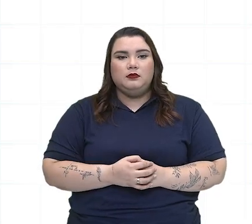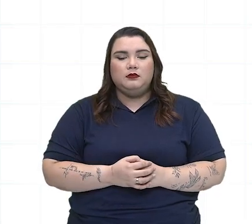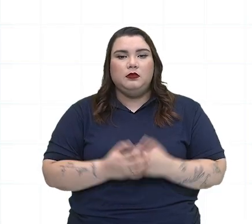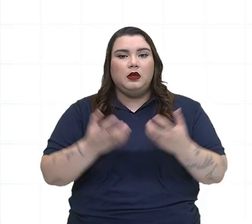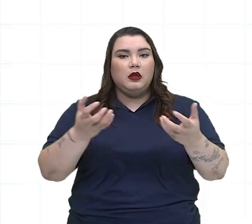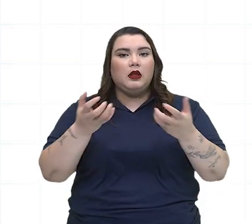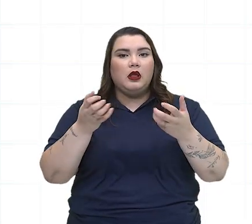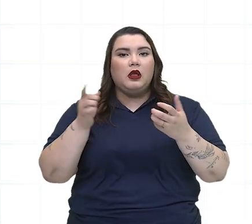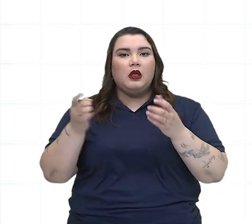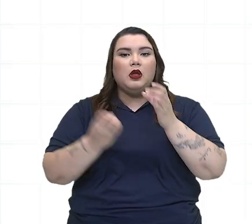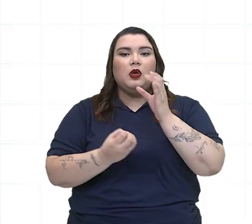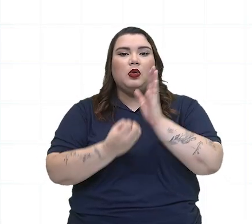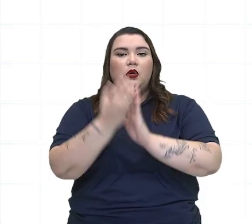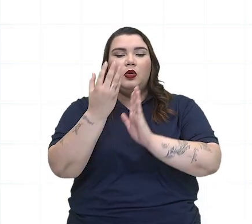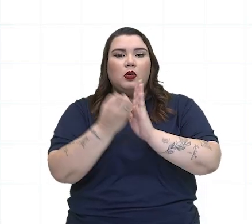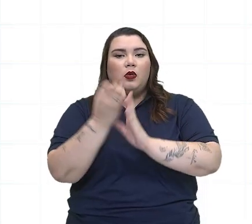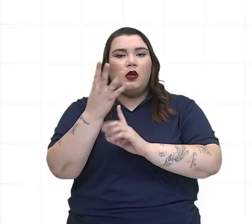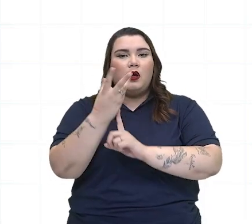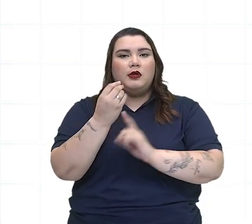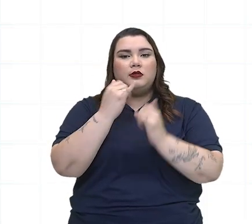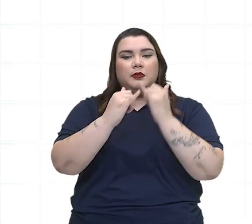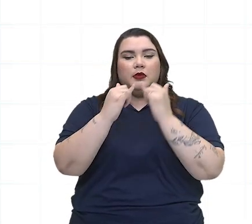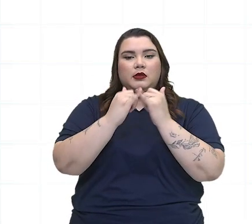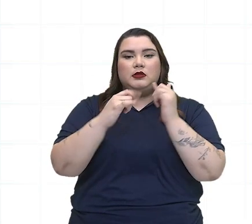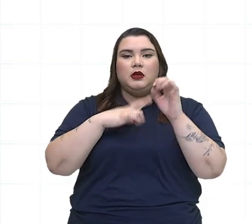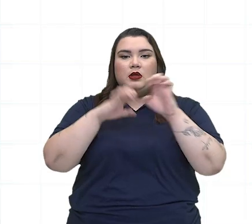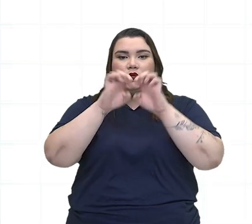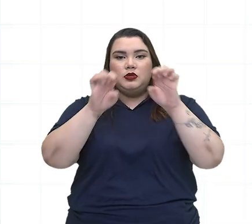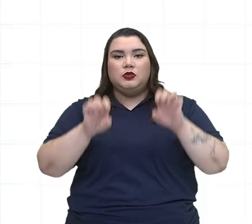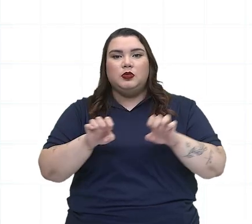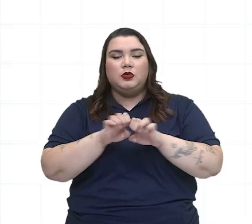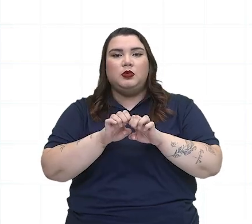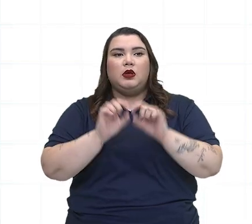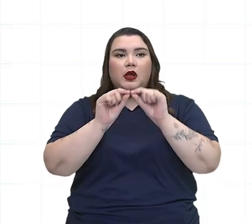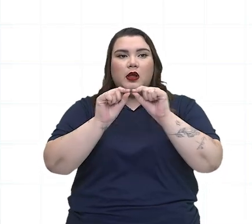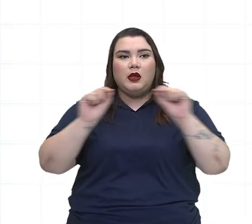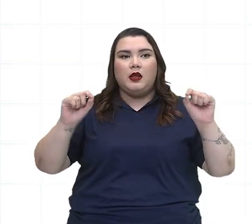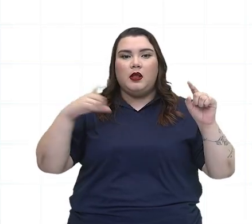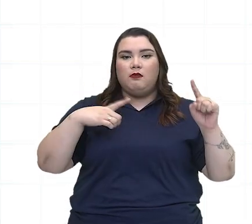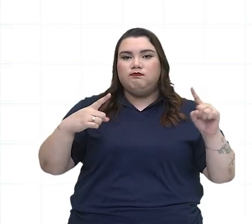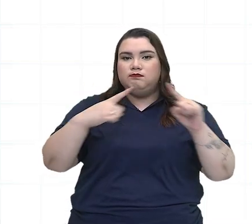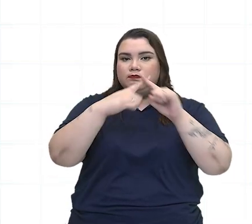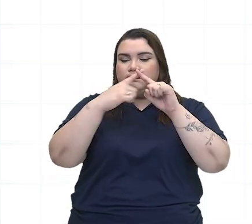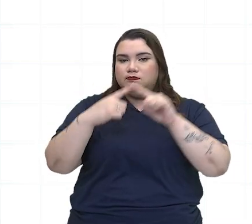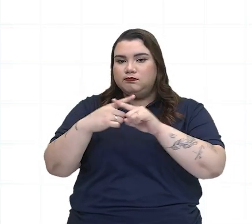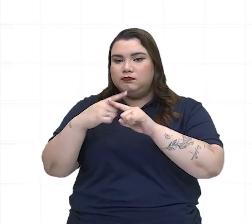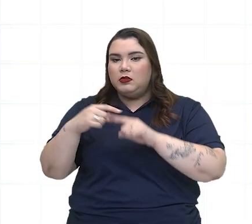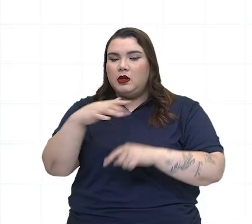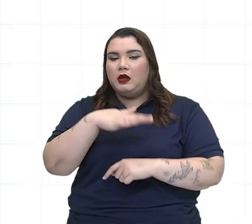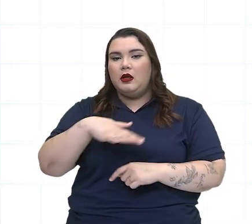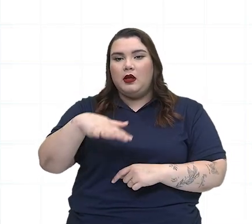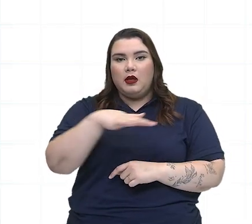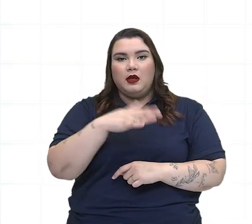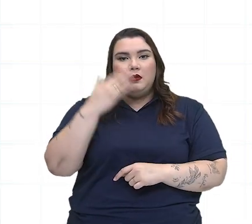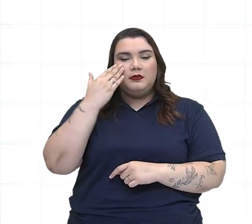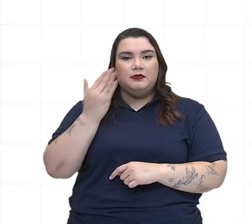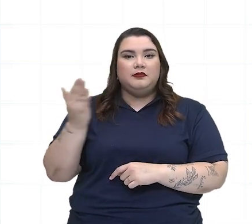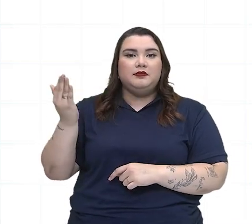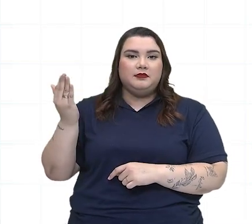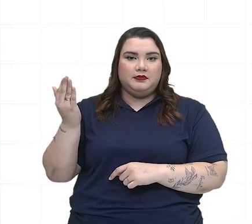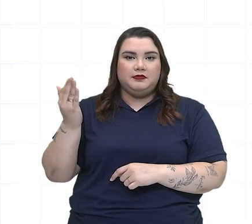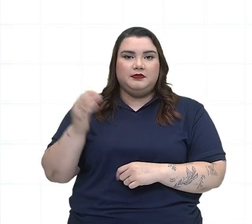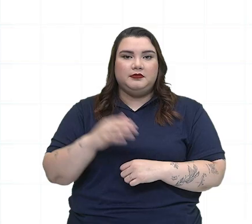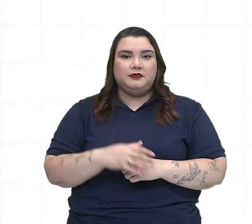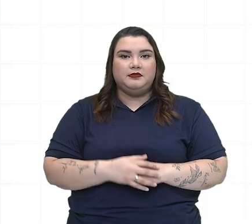Ele criou pinturas muito parecidas, estruturadas por linhas pretas que se cruzam e definem espaços, que podem ou não